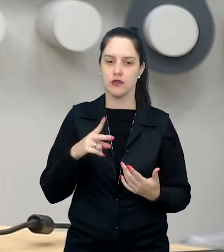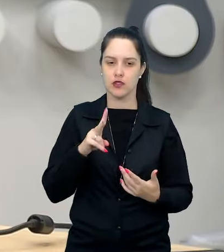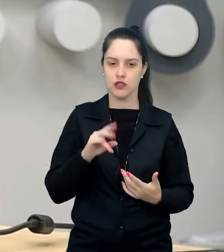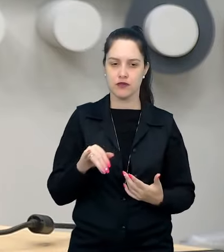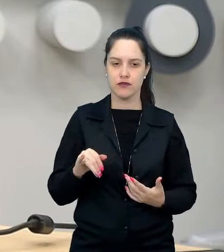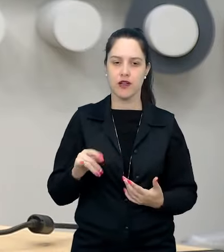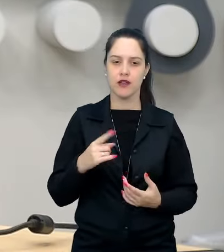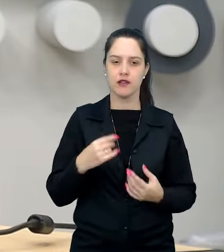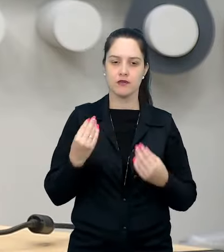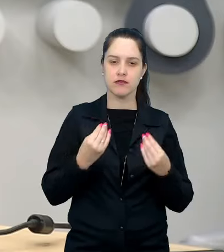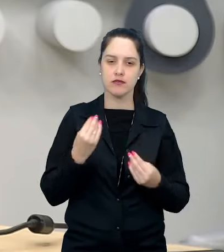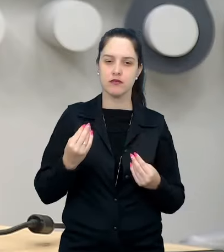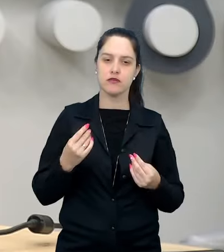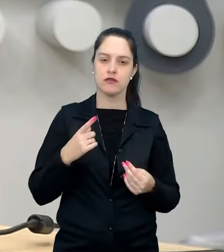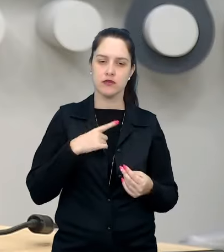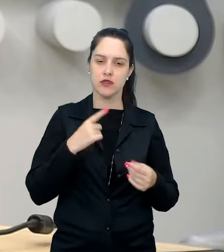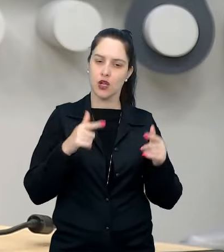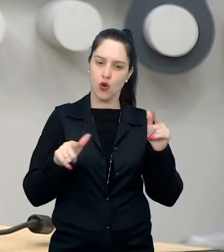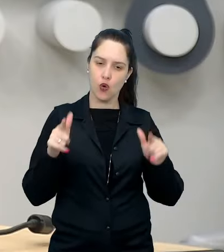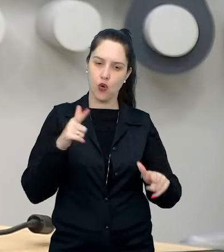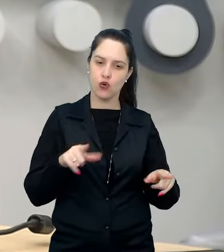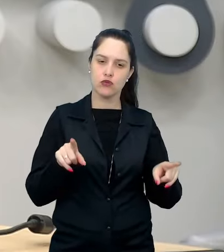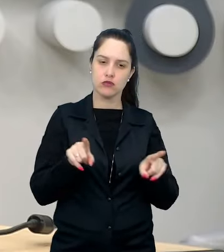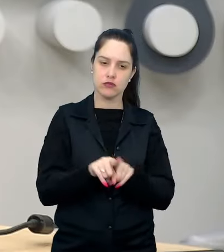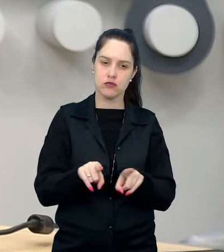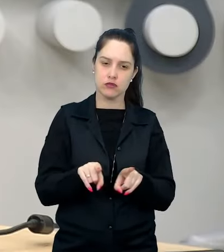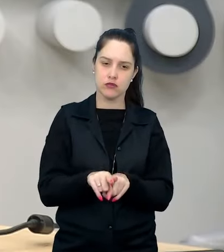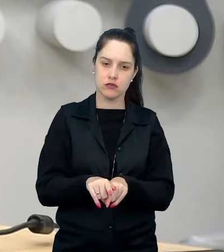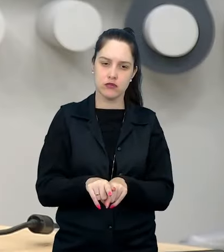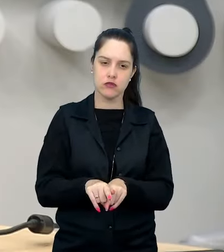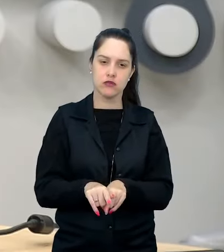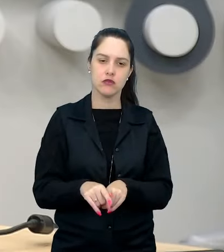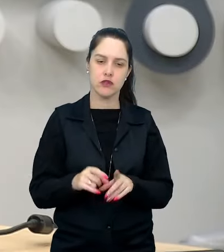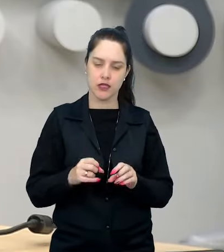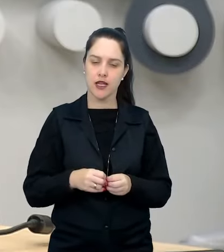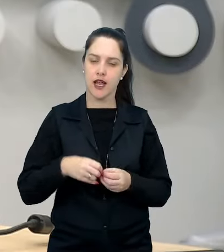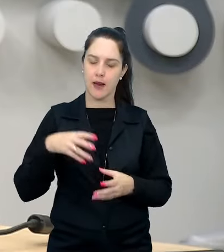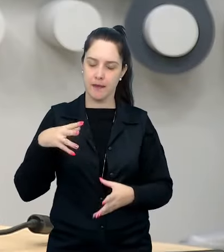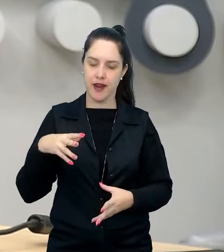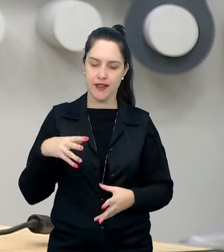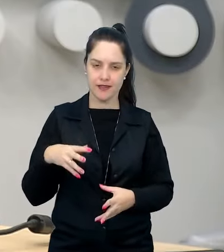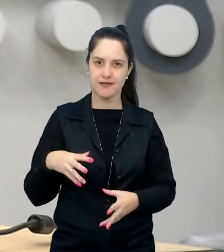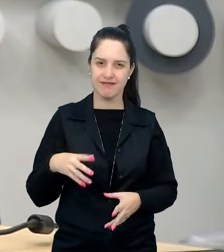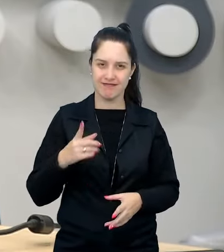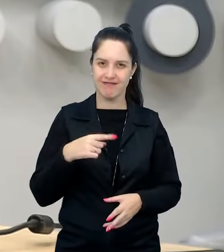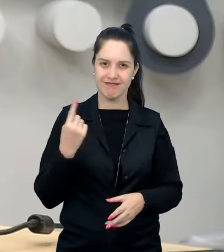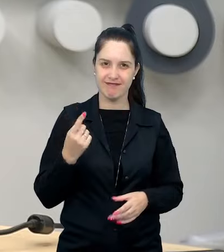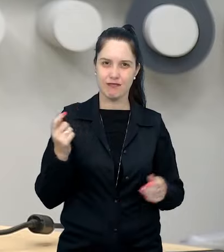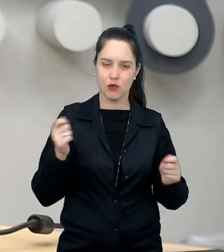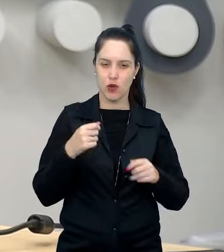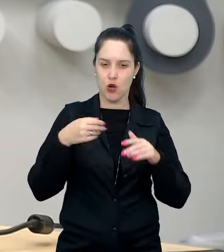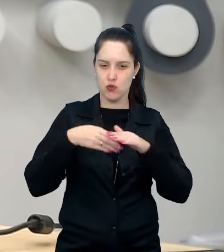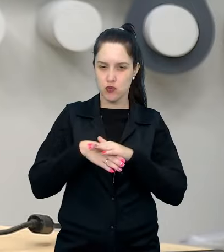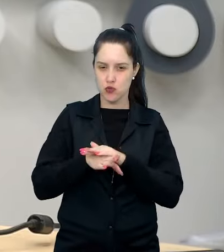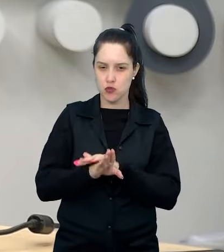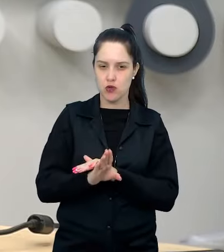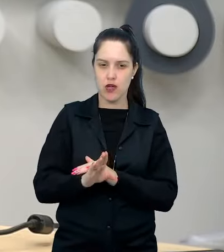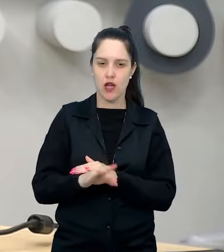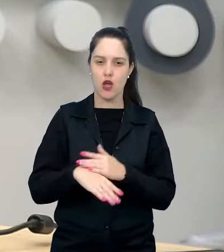a gamificação, mas existem outros, né? Então tem um que aparece inclusive aqui no mapa, como o